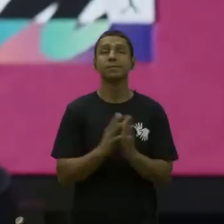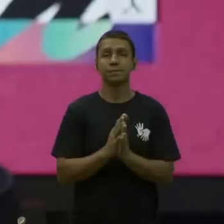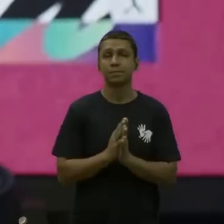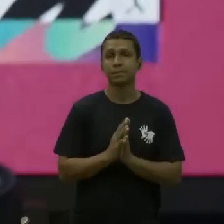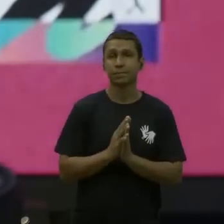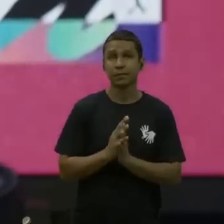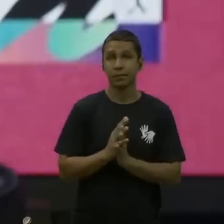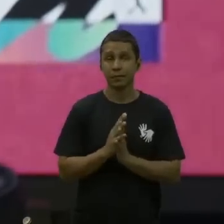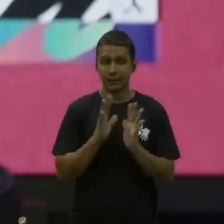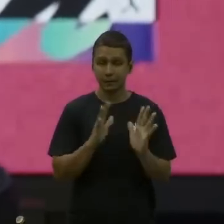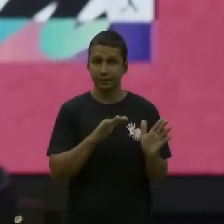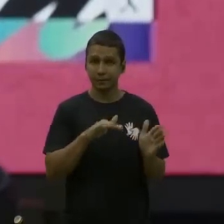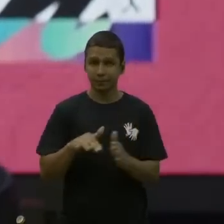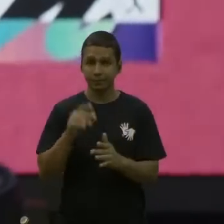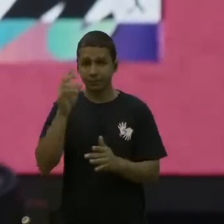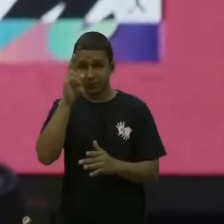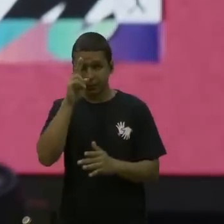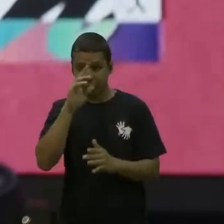Chegou.